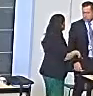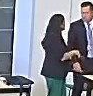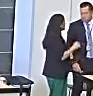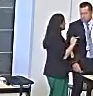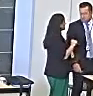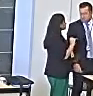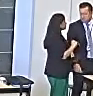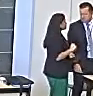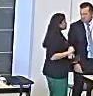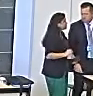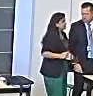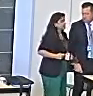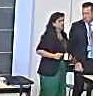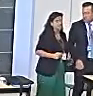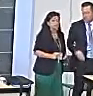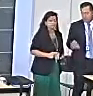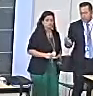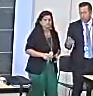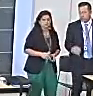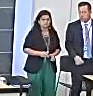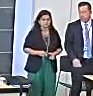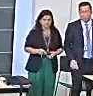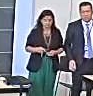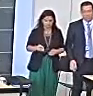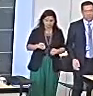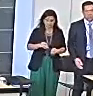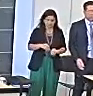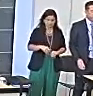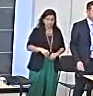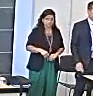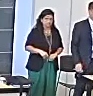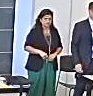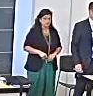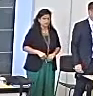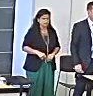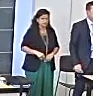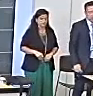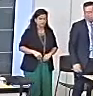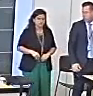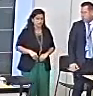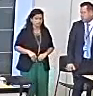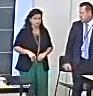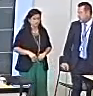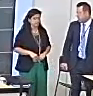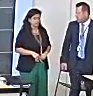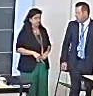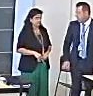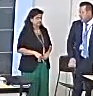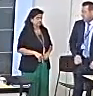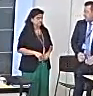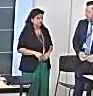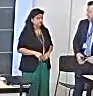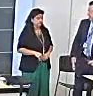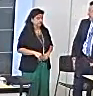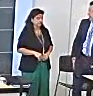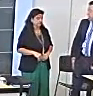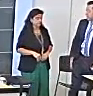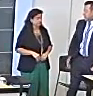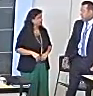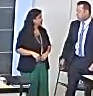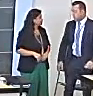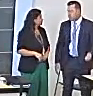O corpo. E outra coisa, quem avalia se a pessoa é deficiente, quem sabe avaliar um atestado médico, o pessoal da saúde,